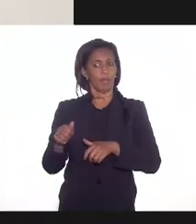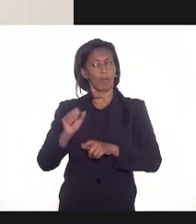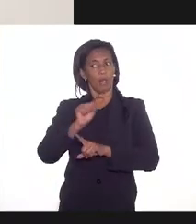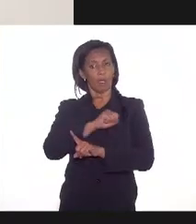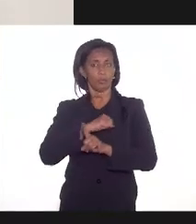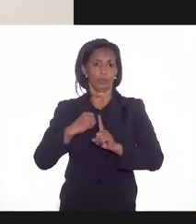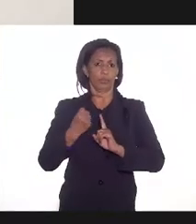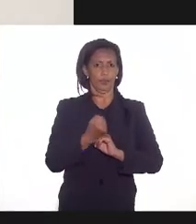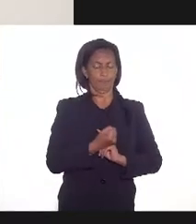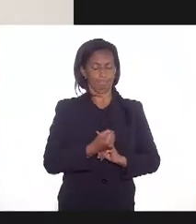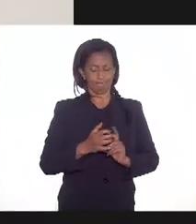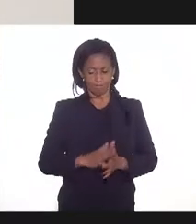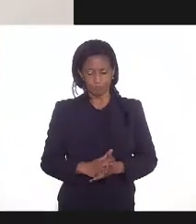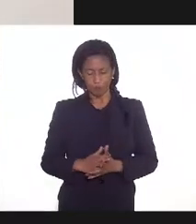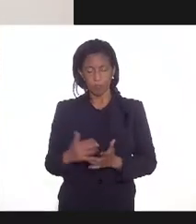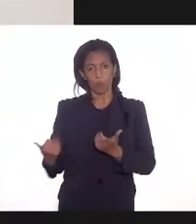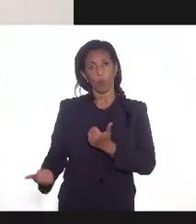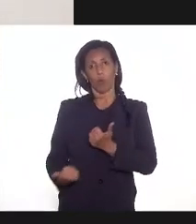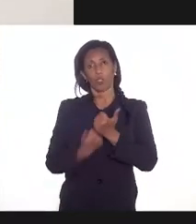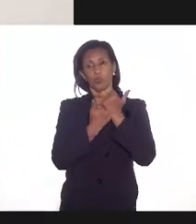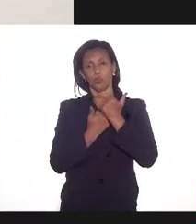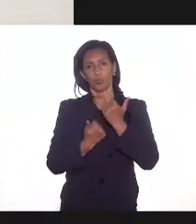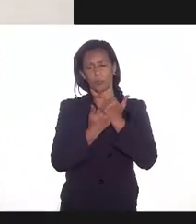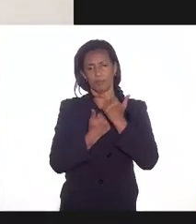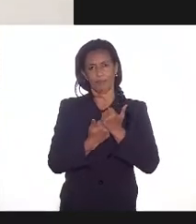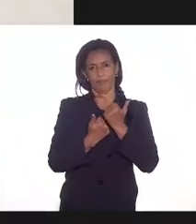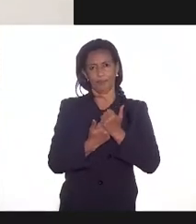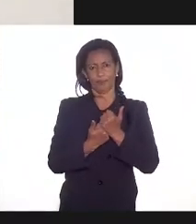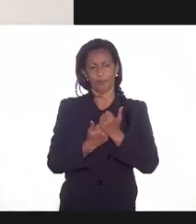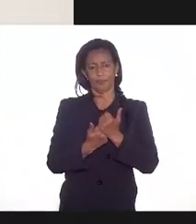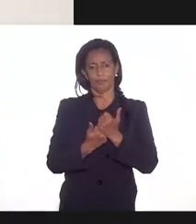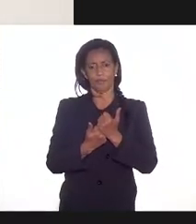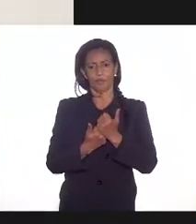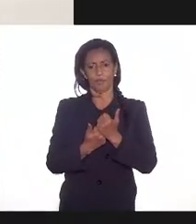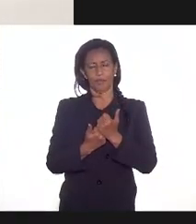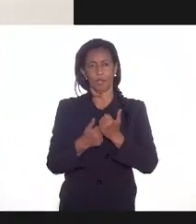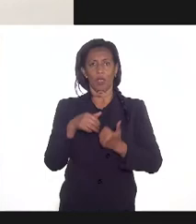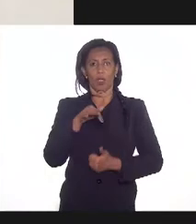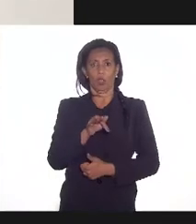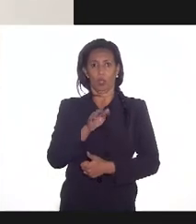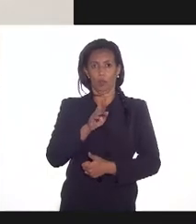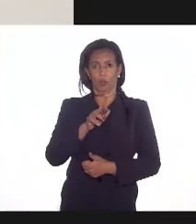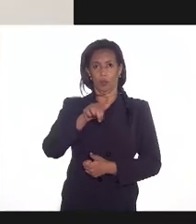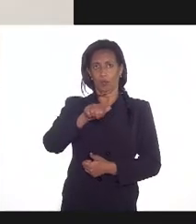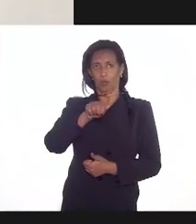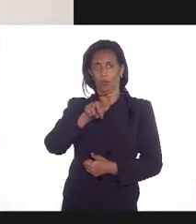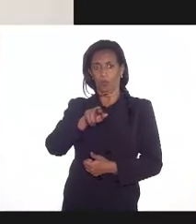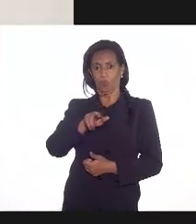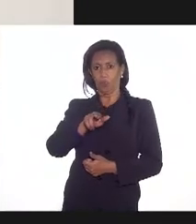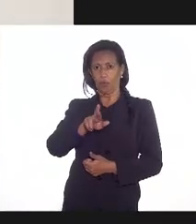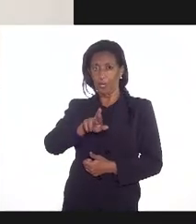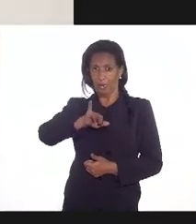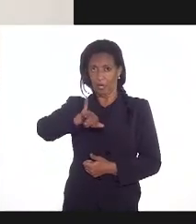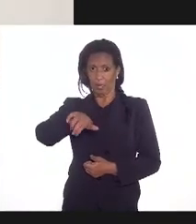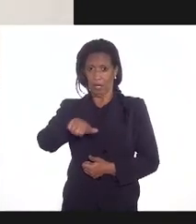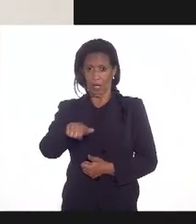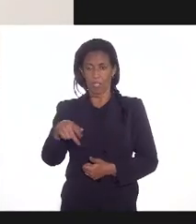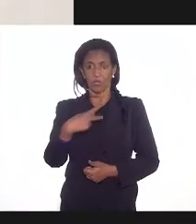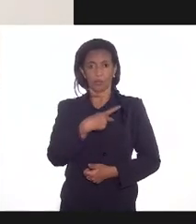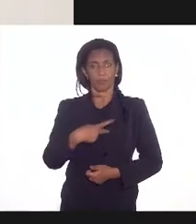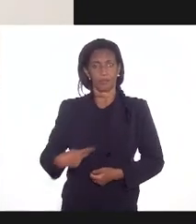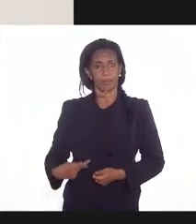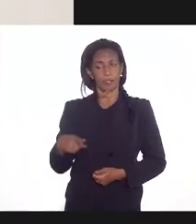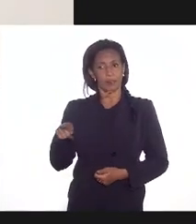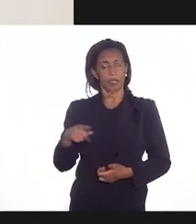sociedade. Com o apoio da Fundação, com o apoio da FUNARGE, o presidente José Roberto Gifford, que é presidente